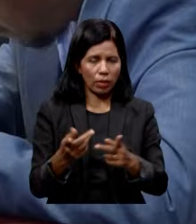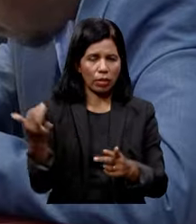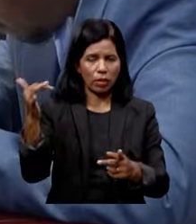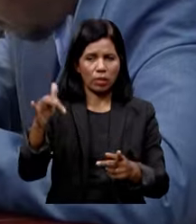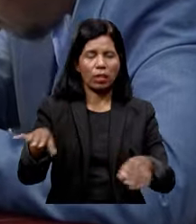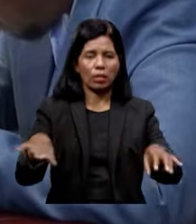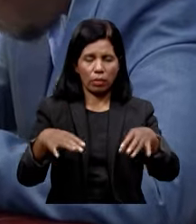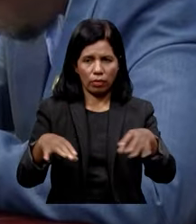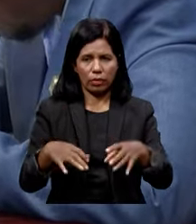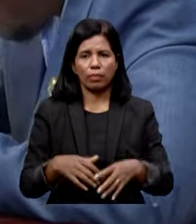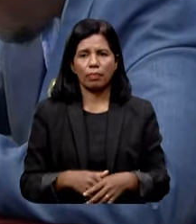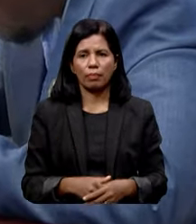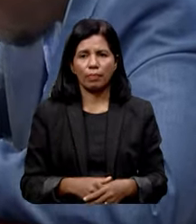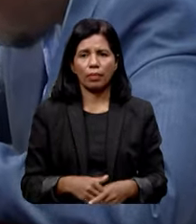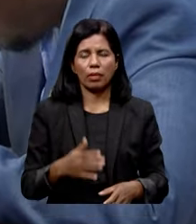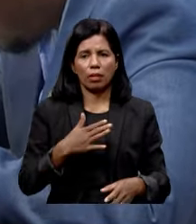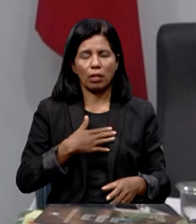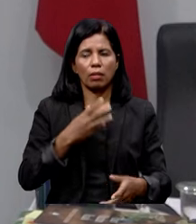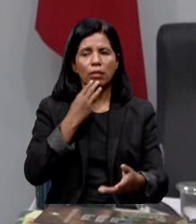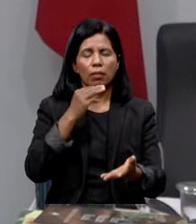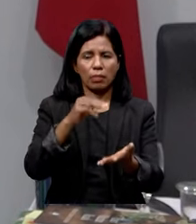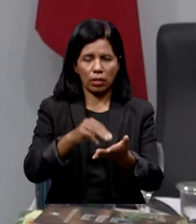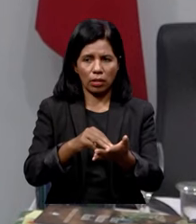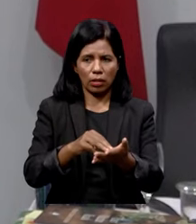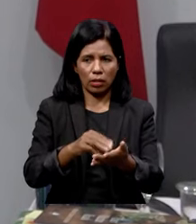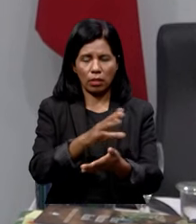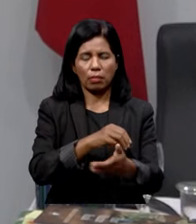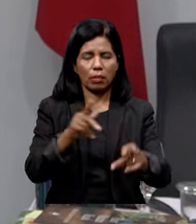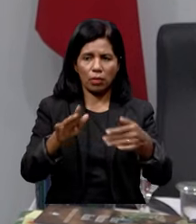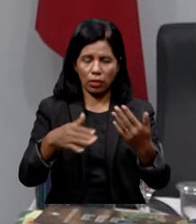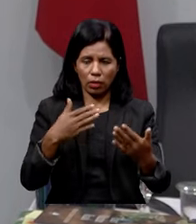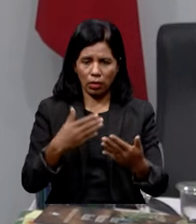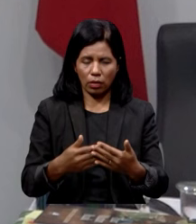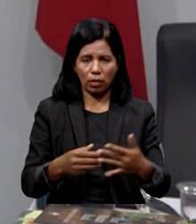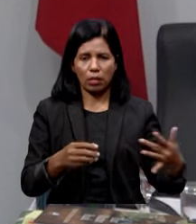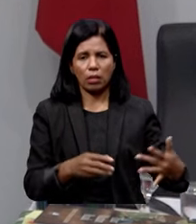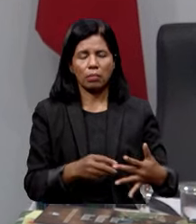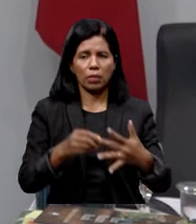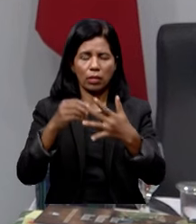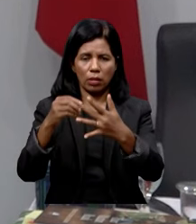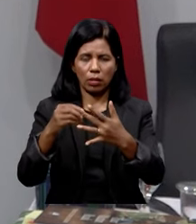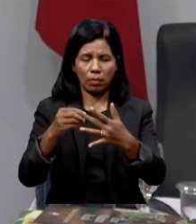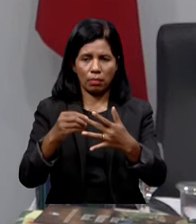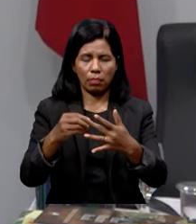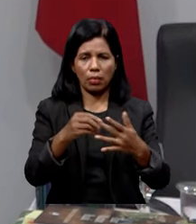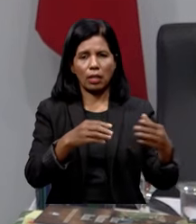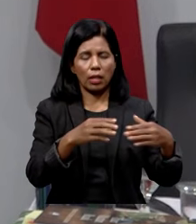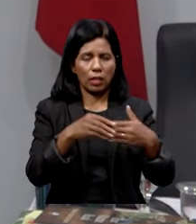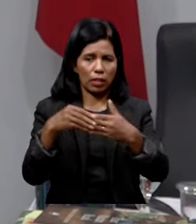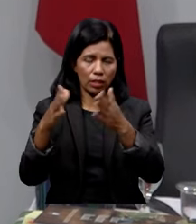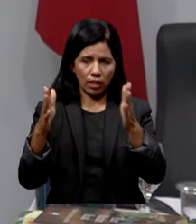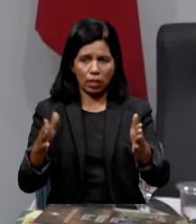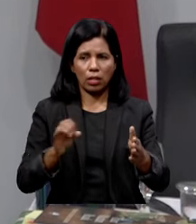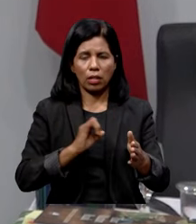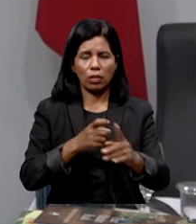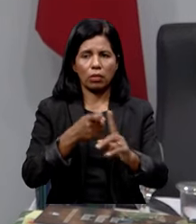aknar amba. Há uma mensagem ba população toma, mas liu ba ukunai sira. Há